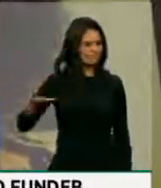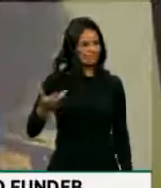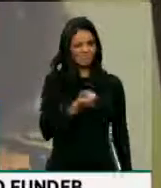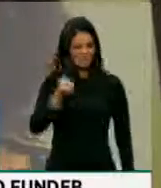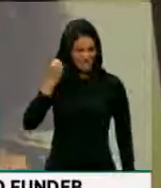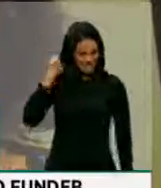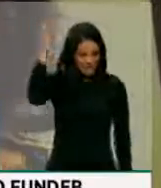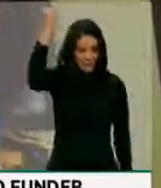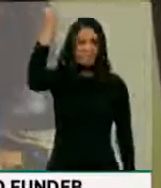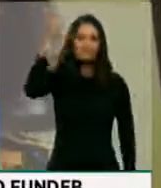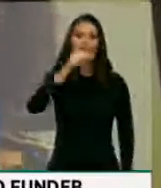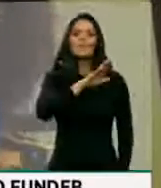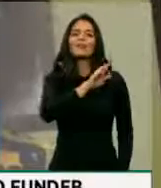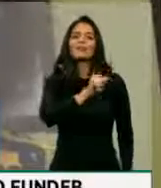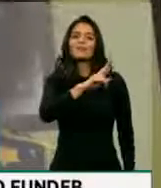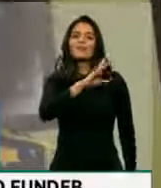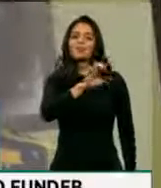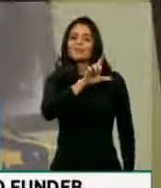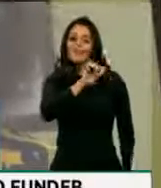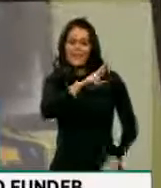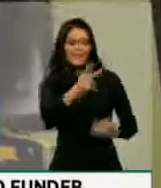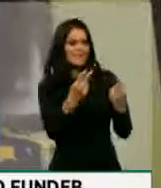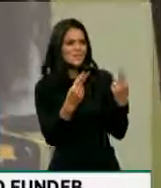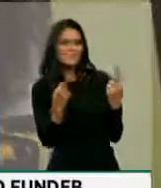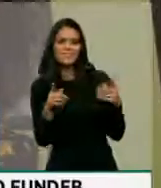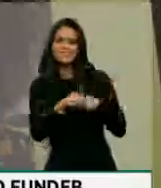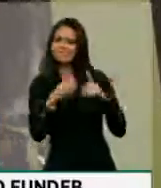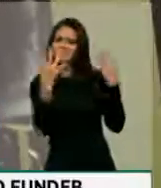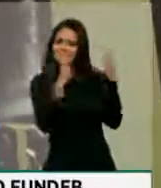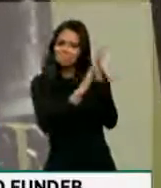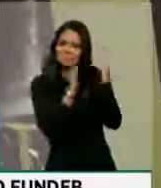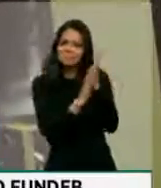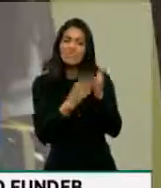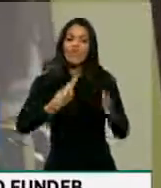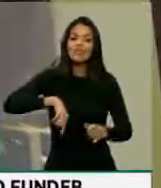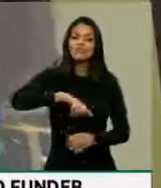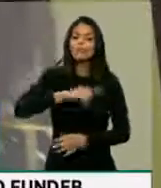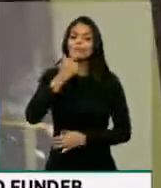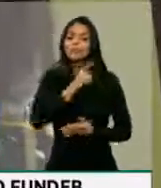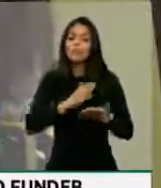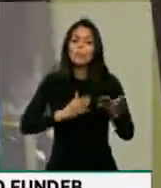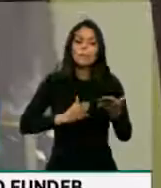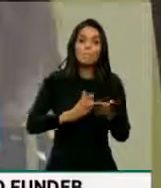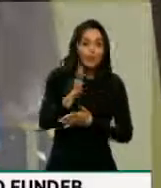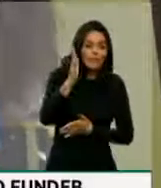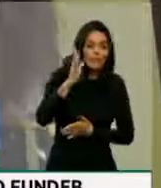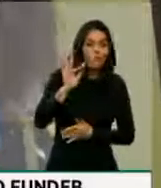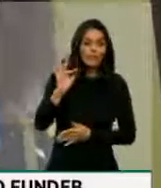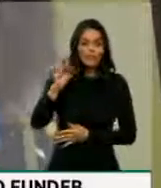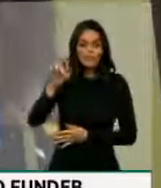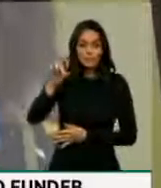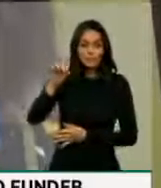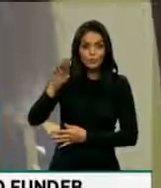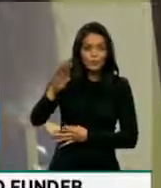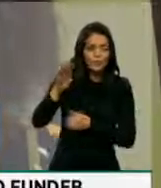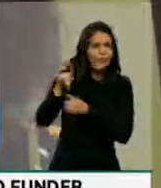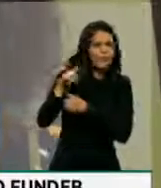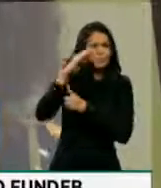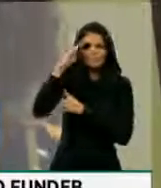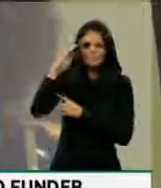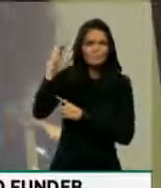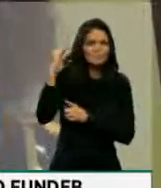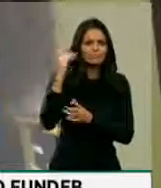deputado Bacelar, e dizer que o passo que nós demos aqui hoje foi um passo fundamental